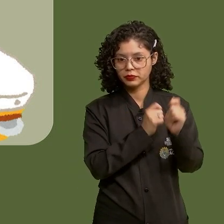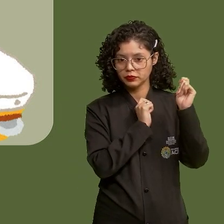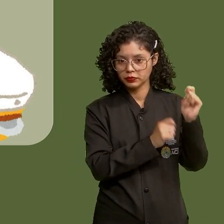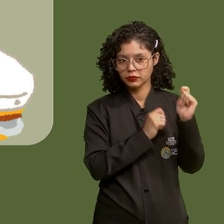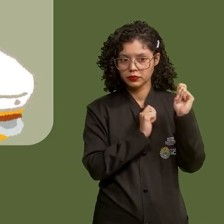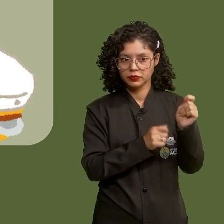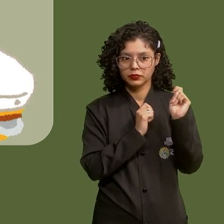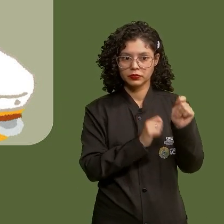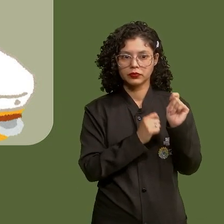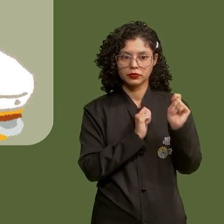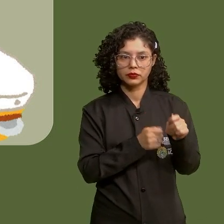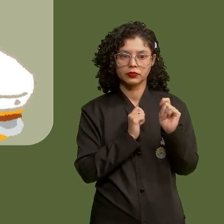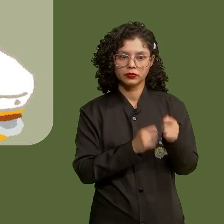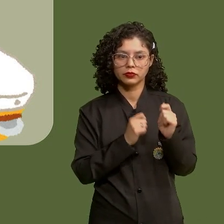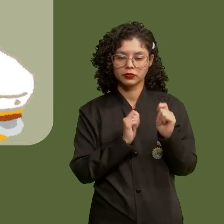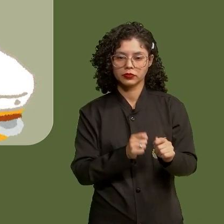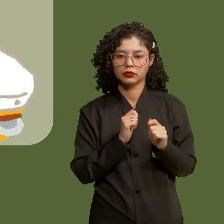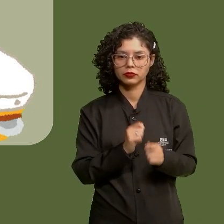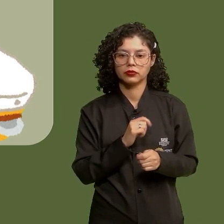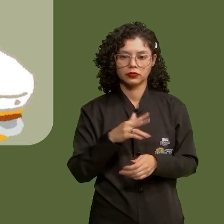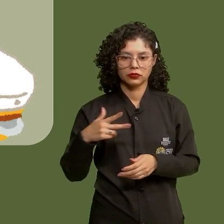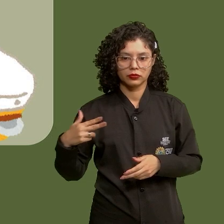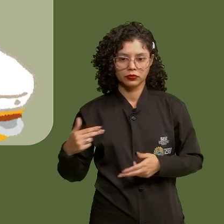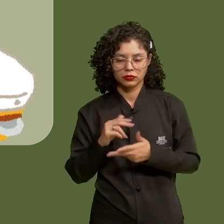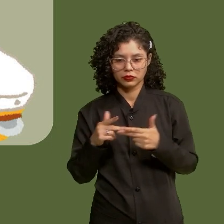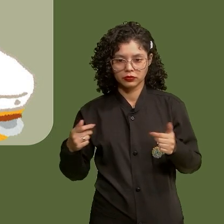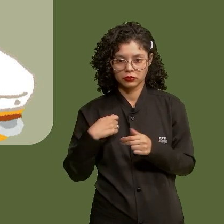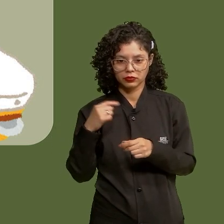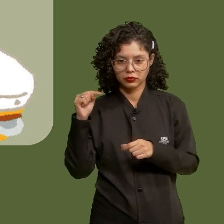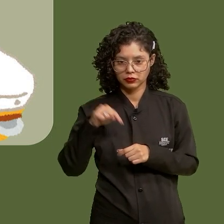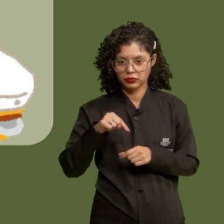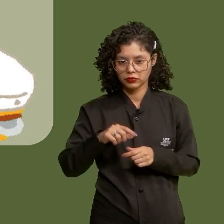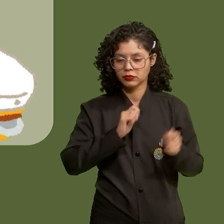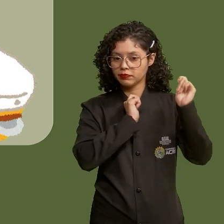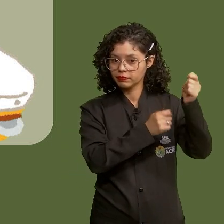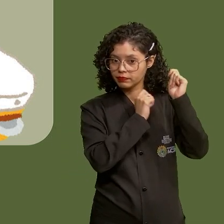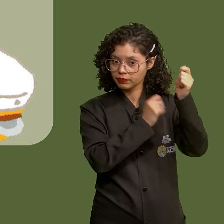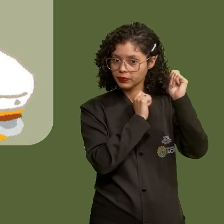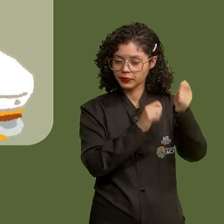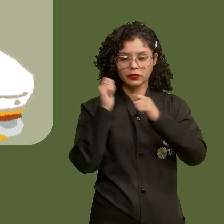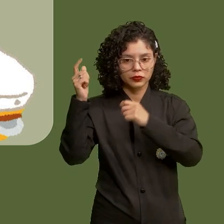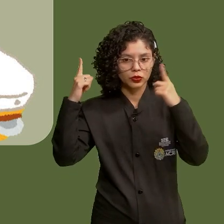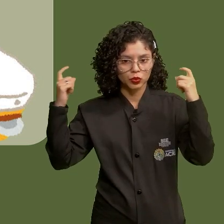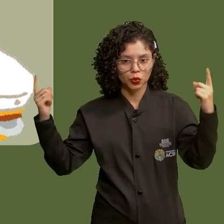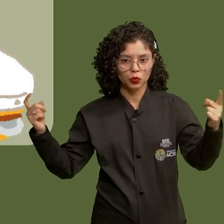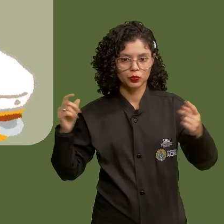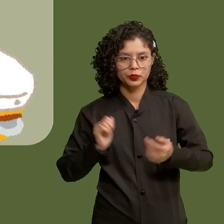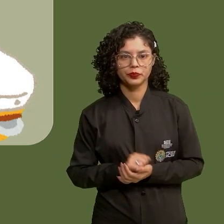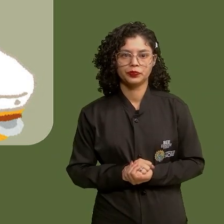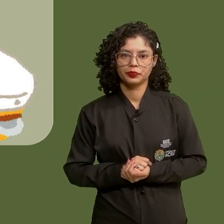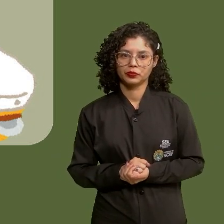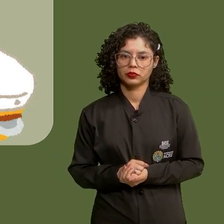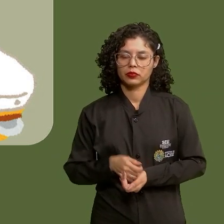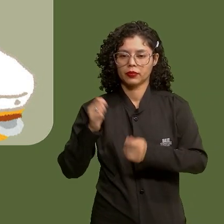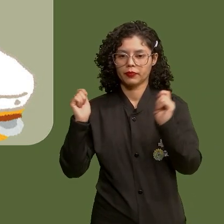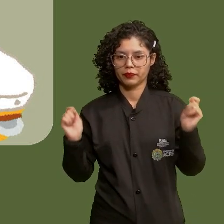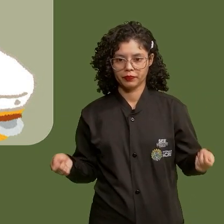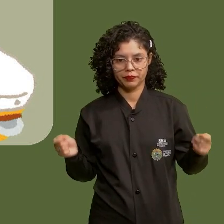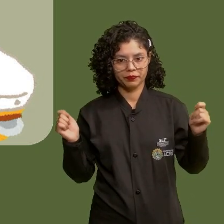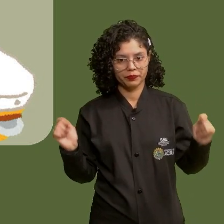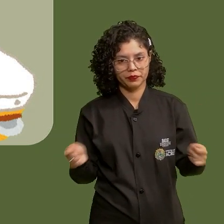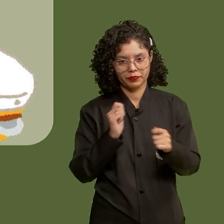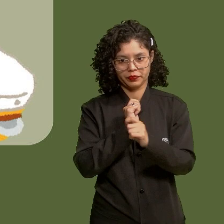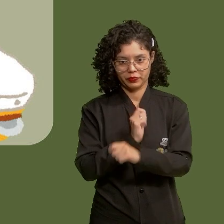e enquanto as contas dentro do instrumento, elas chacoalham, né? Então produz esse som. A bateria,